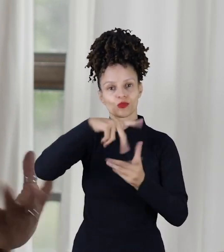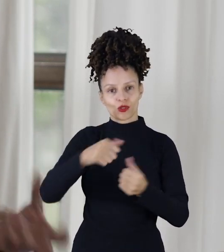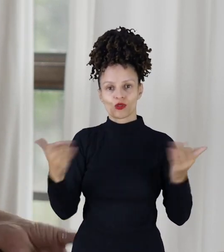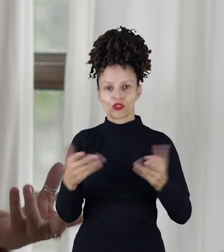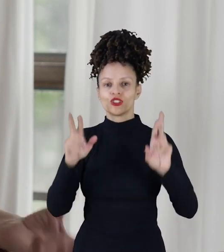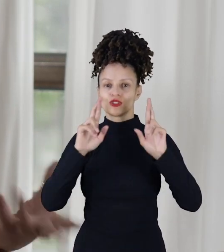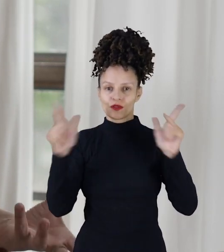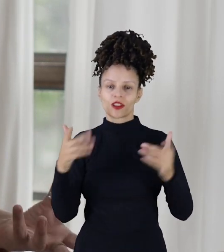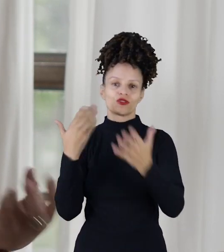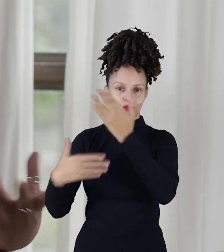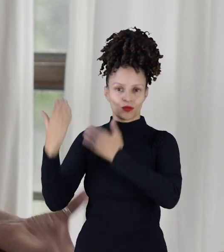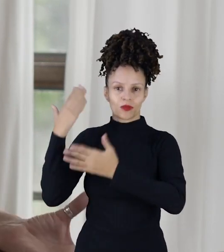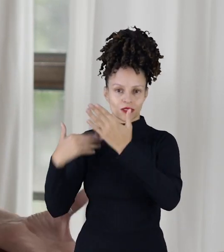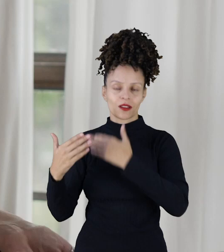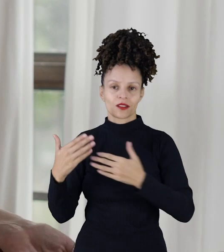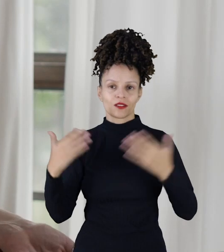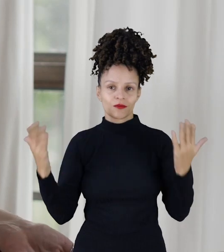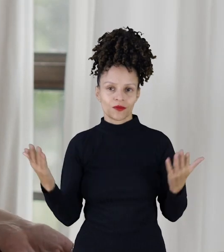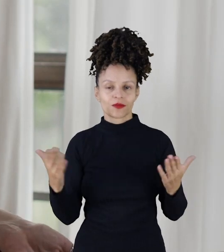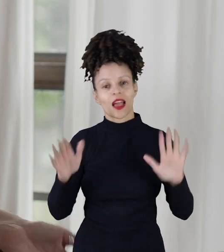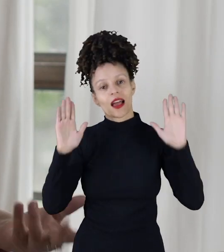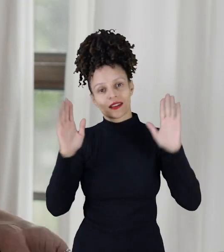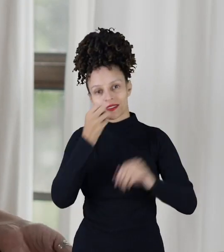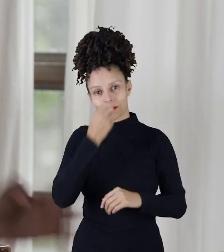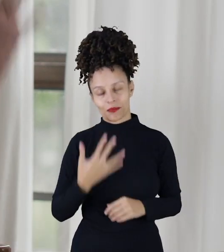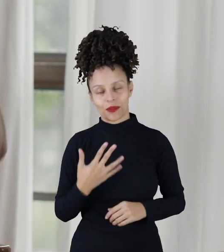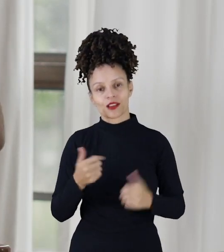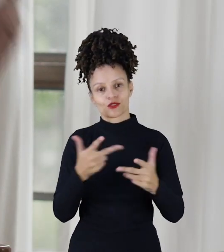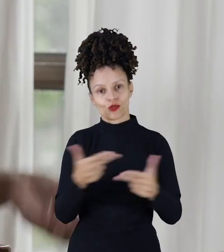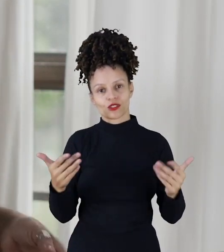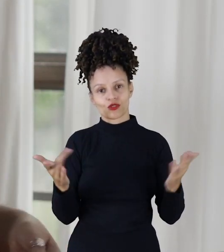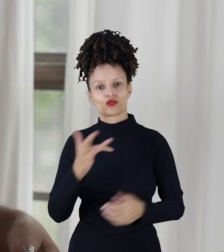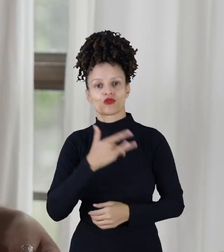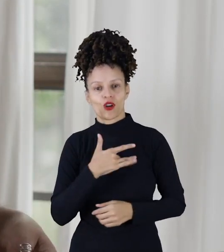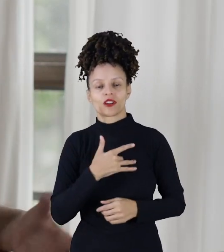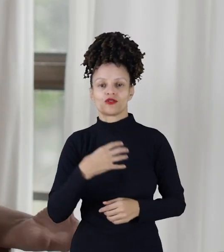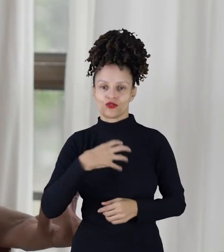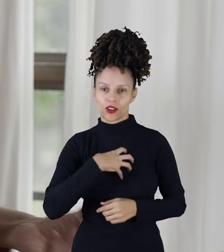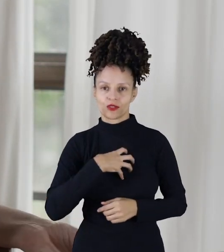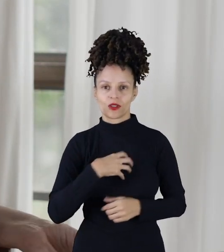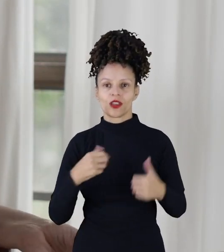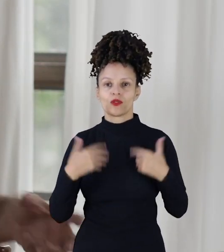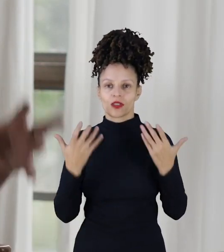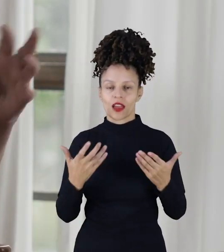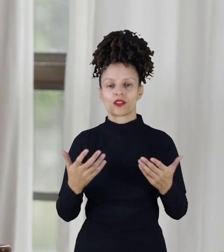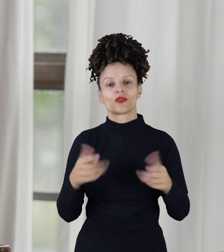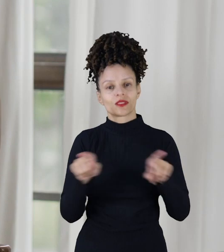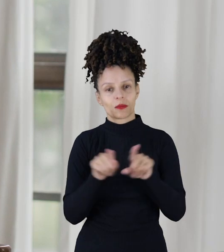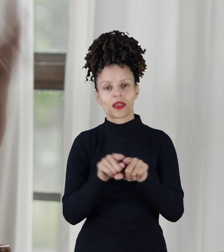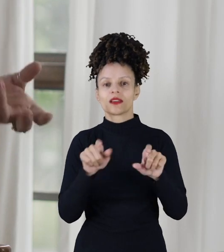Nossa leitura de mundo hoje é diferente do que era, né? E ainda bem. Então as coisas hoje me tocam de um jeito